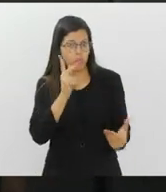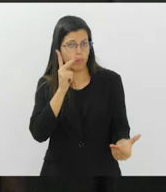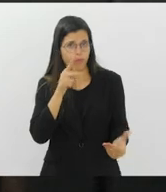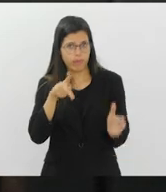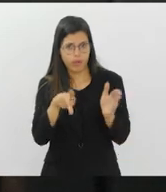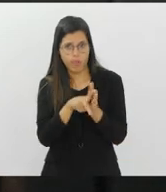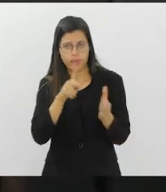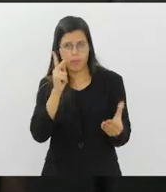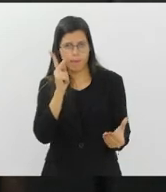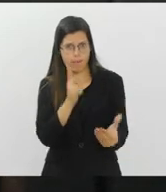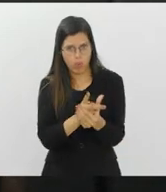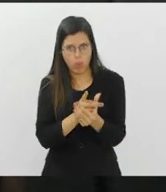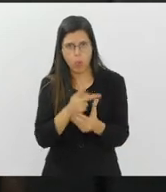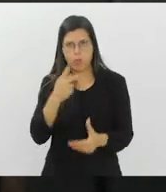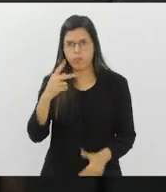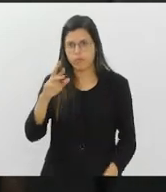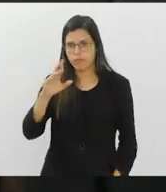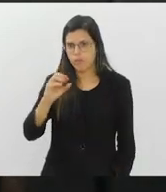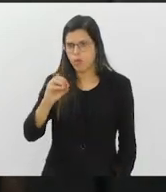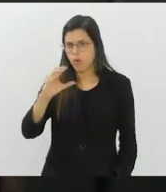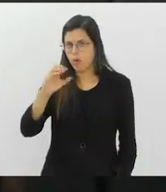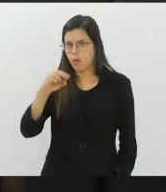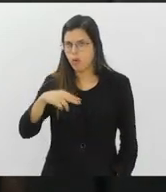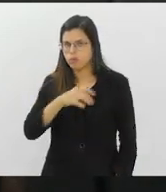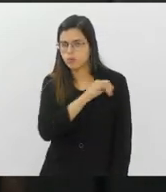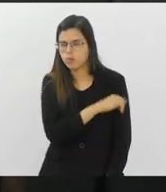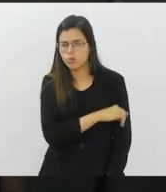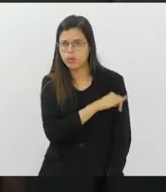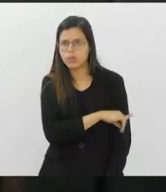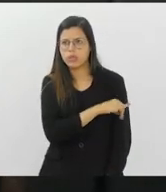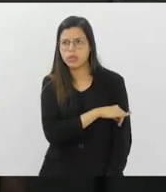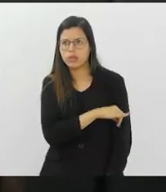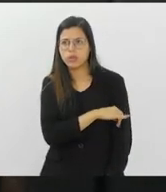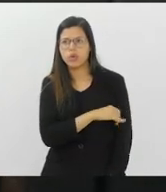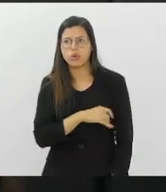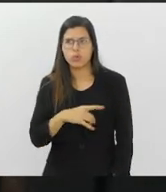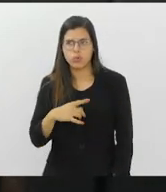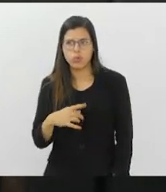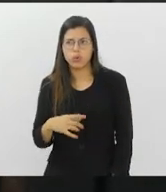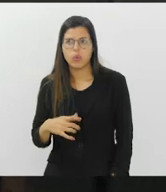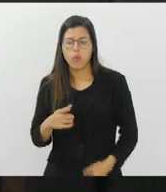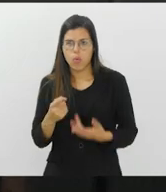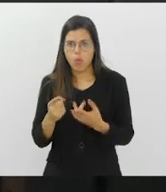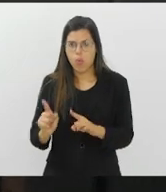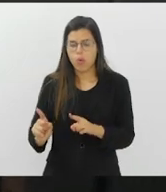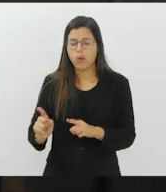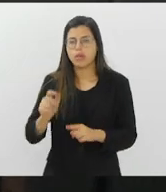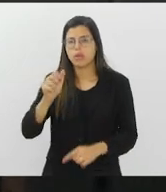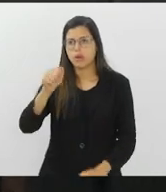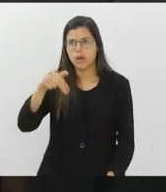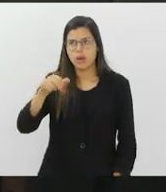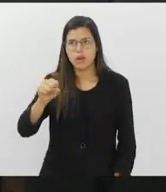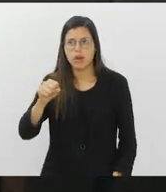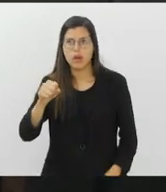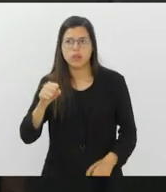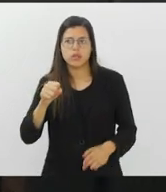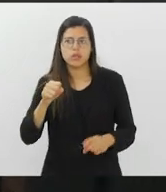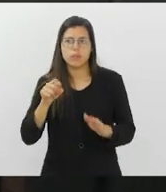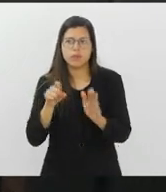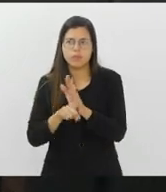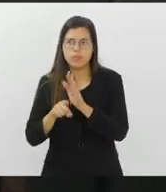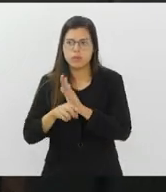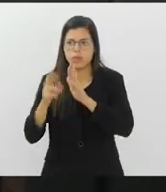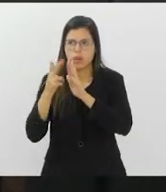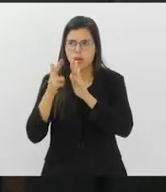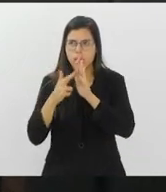Rio de Janeiro, que entrou com ação civil pública contra a Agência Nacional de Saúde Suplementar, questionando exatamente a regra da agência, que